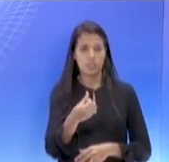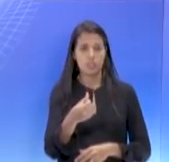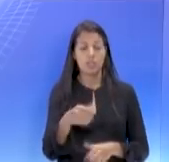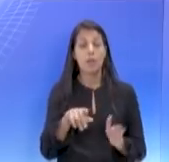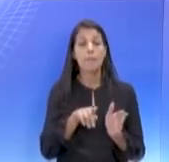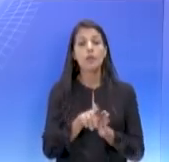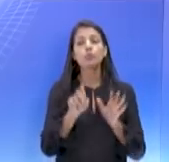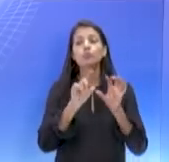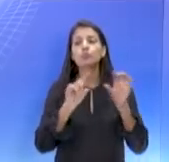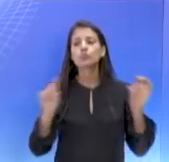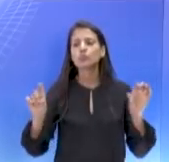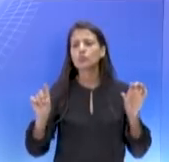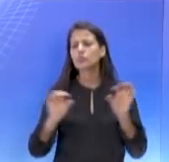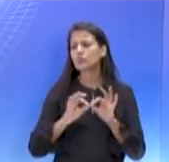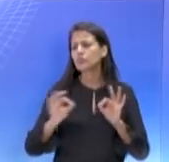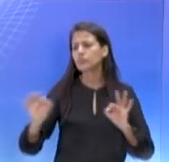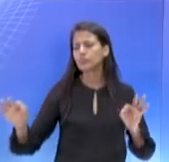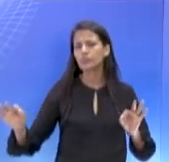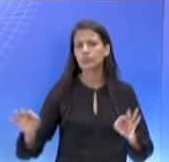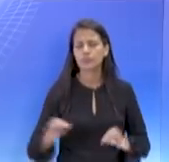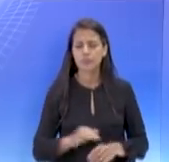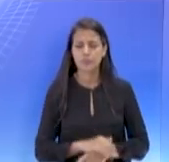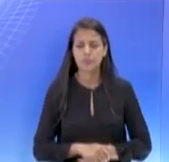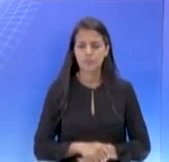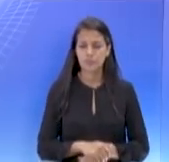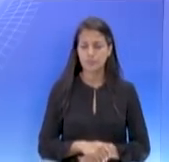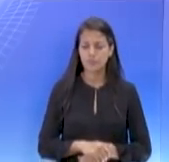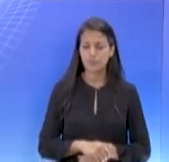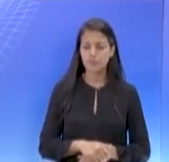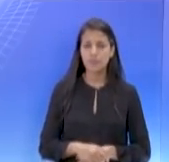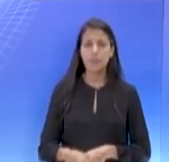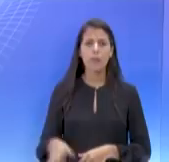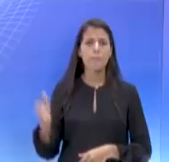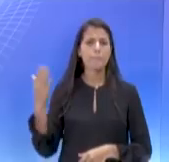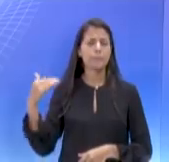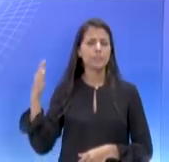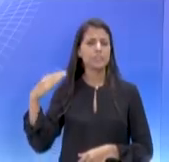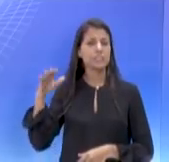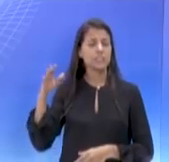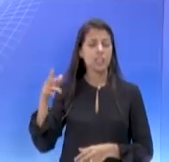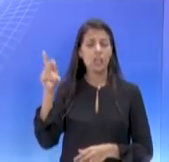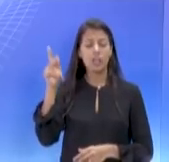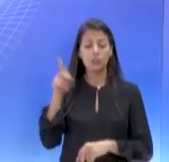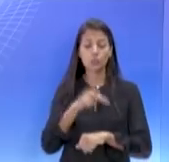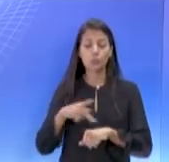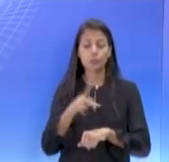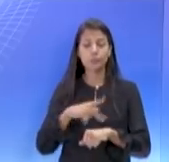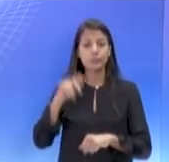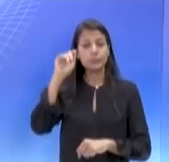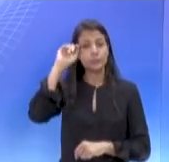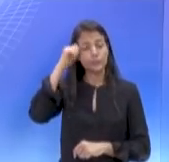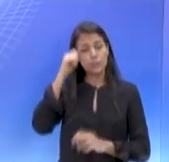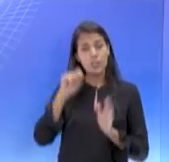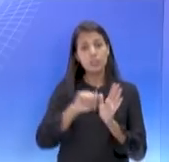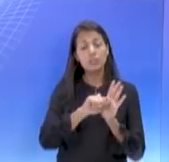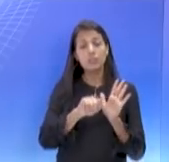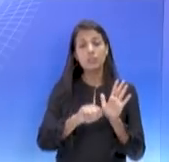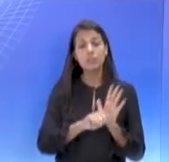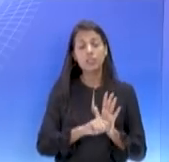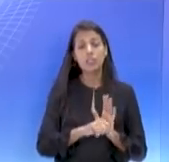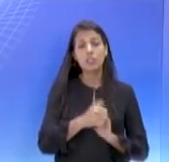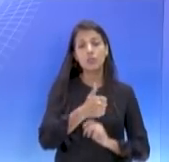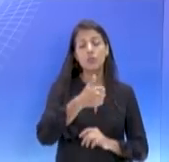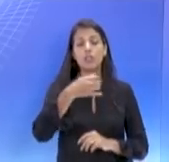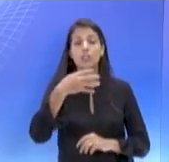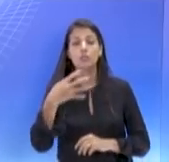questões de história têm um enunciado comprido. Esse aqui está até pequeno, né? Mas vamos ver se ele tem pouca ou muita informação. No Império Africano do Mali,